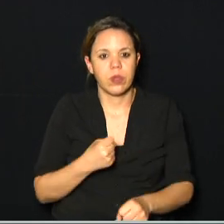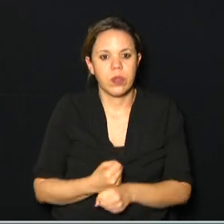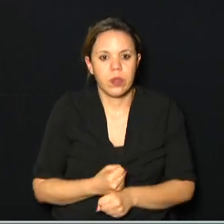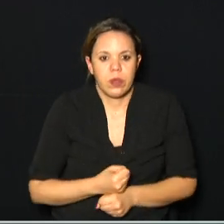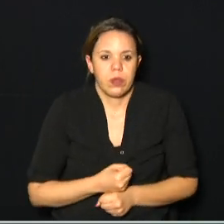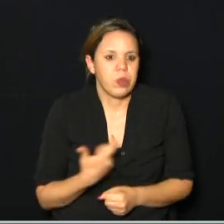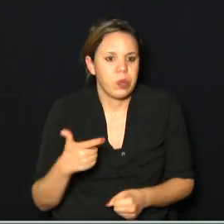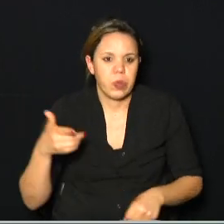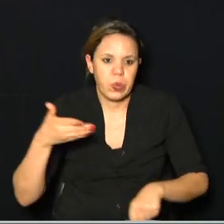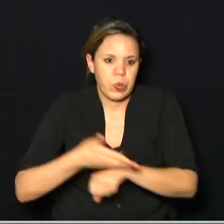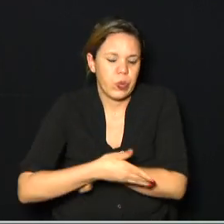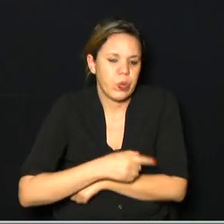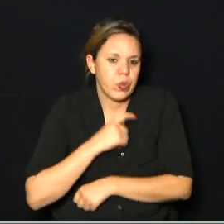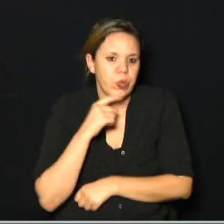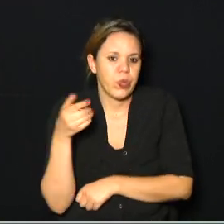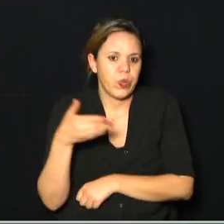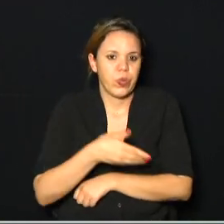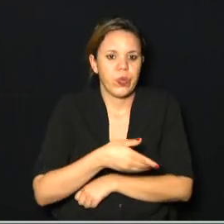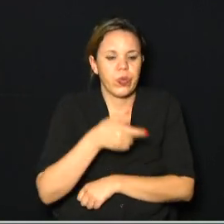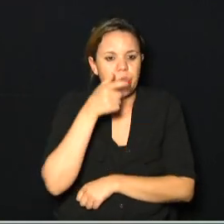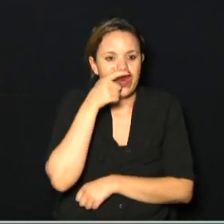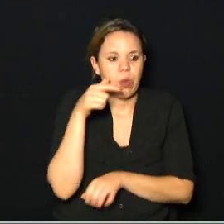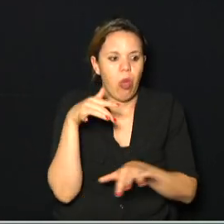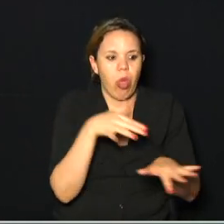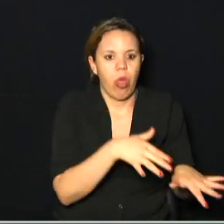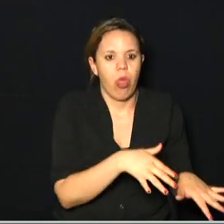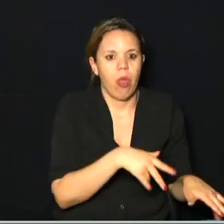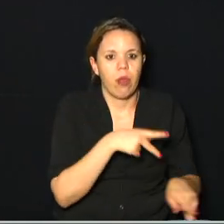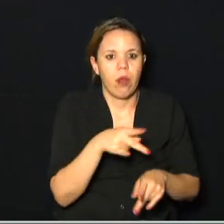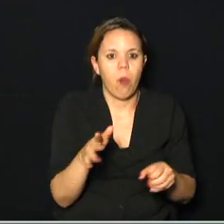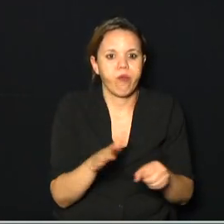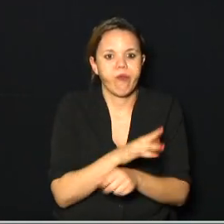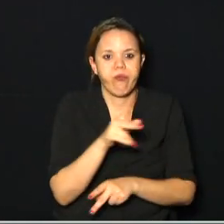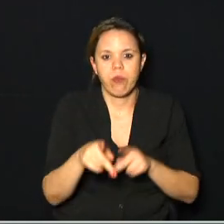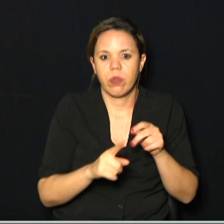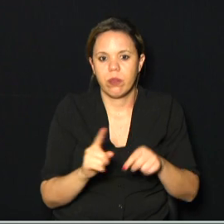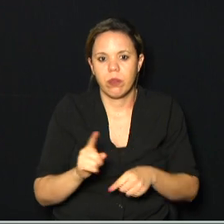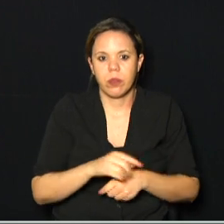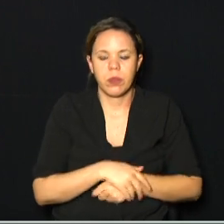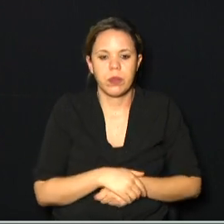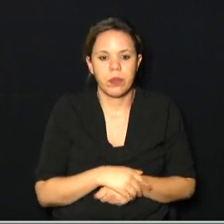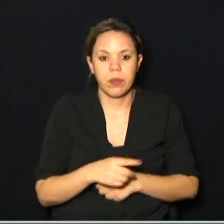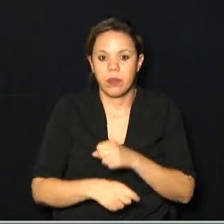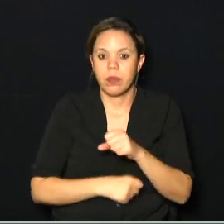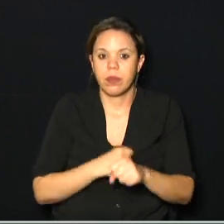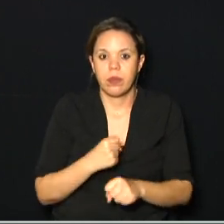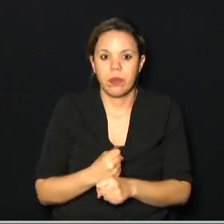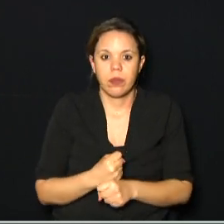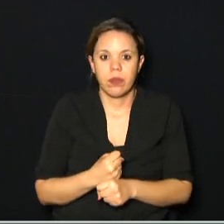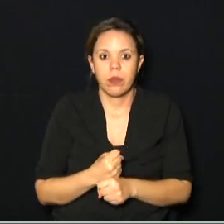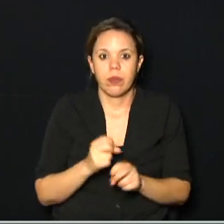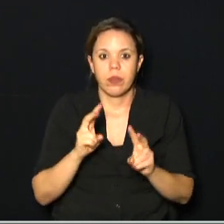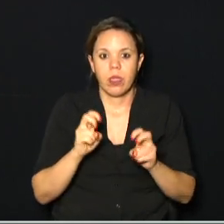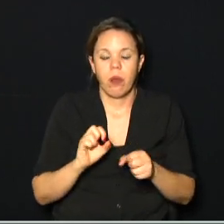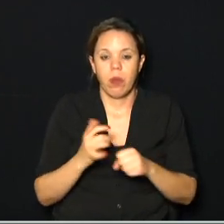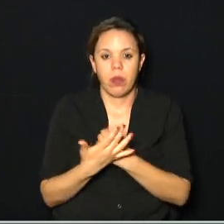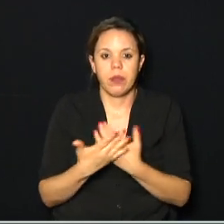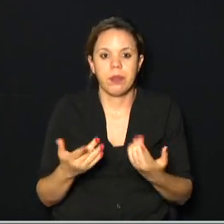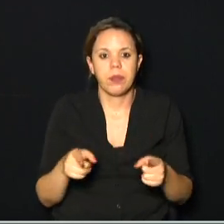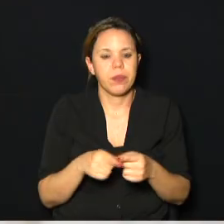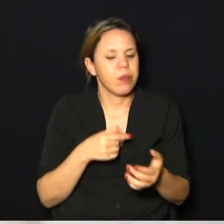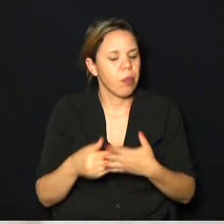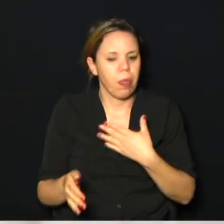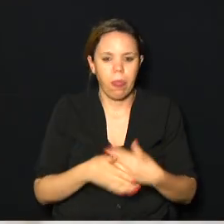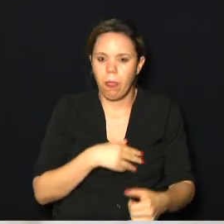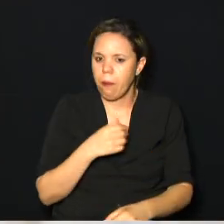tenha visita, não se vá para conglomerados, né, lugares cheios de gente. Esse ano especificamente por conta do Covid, mas em